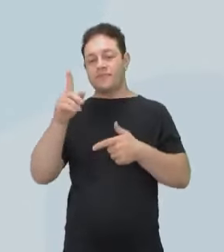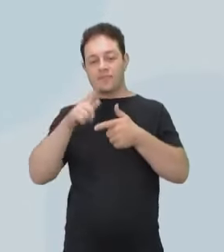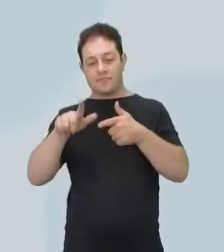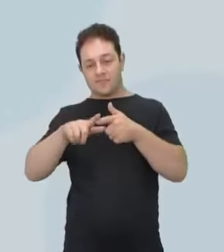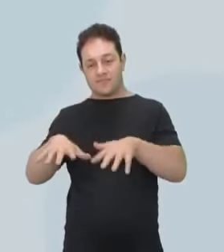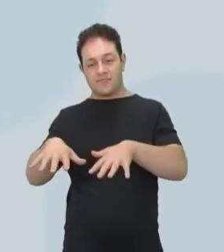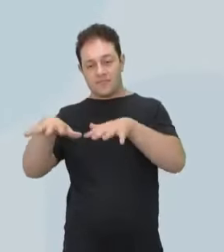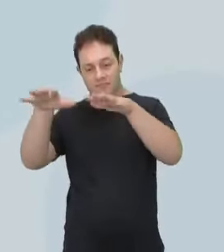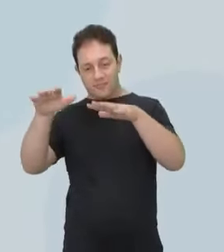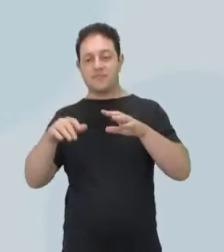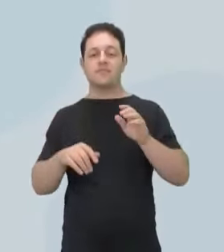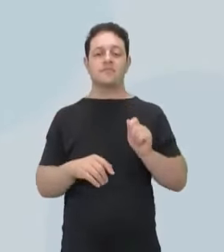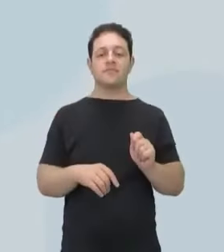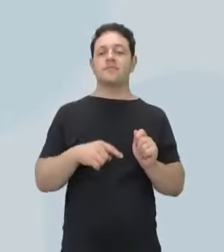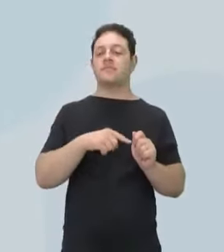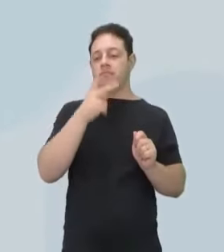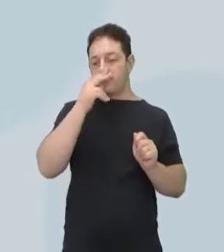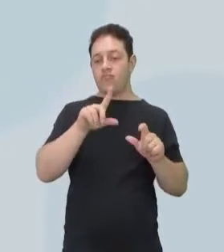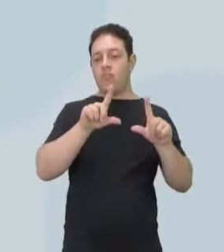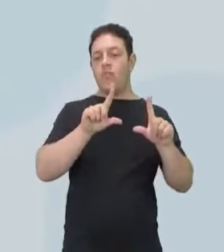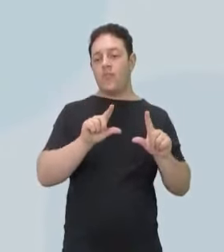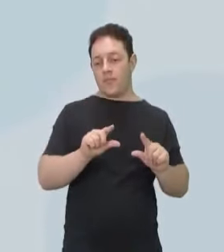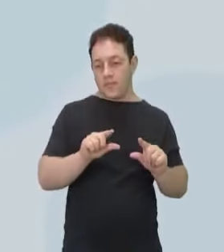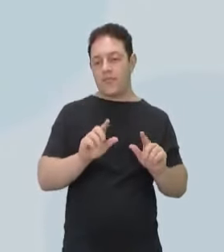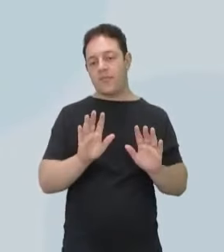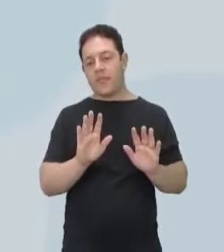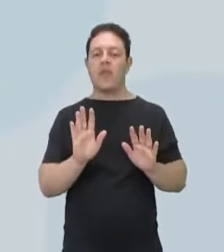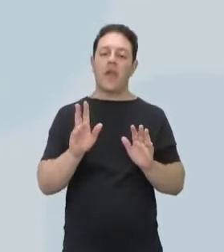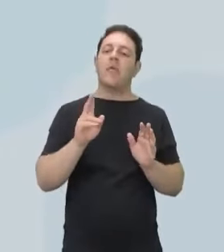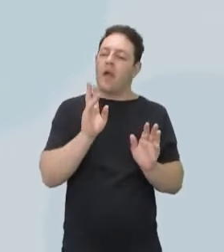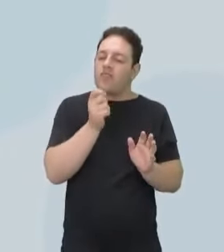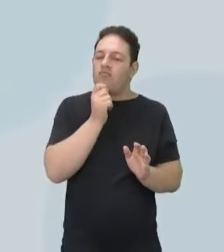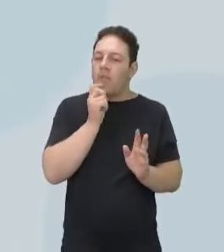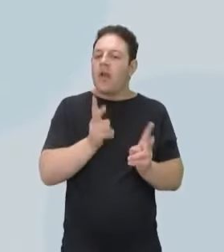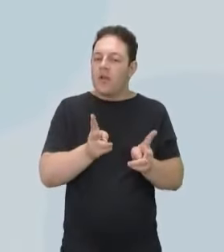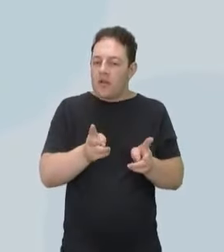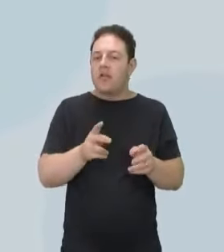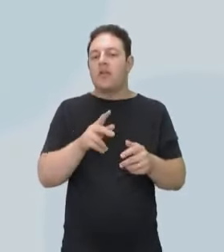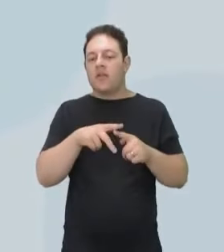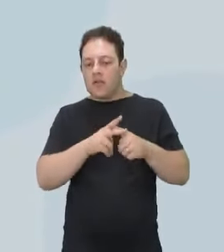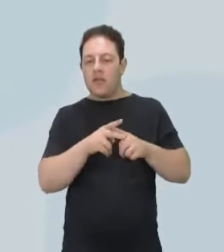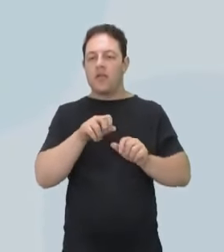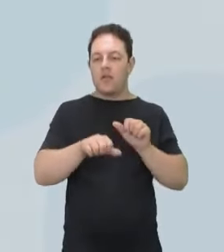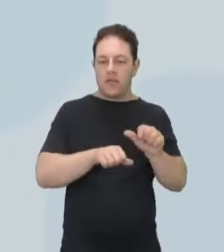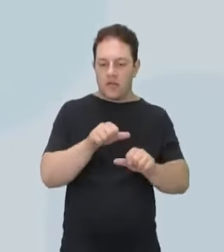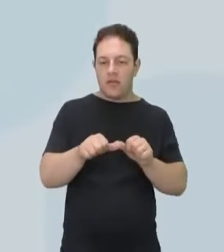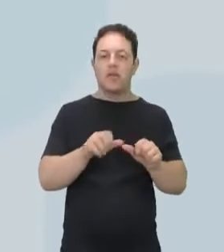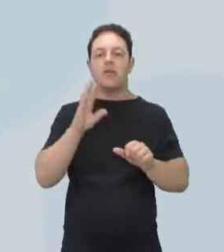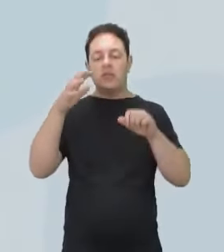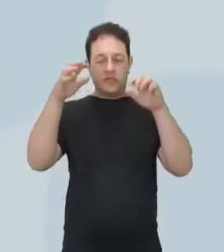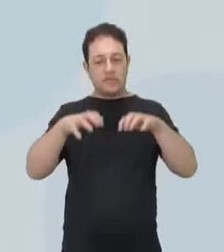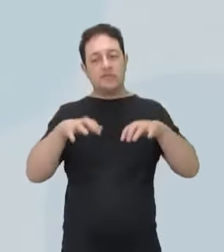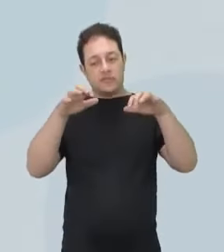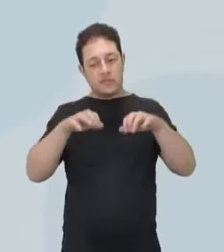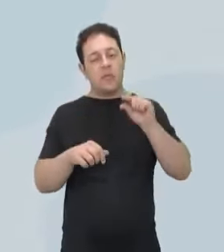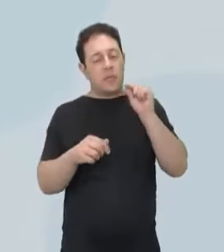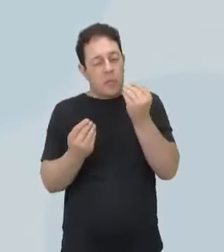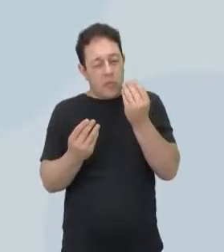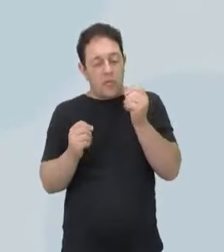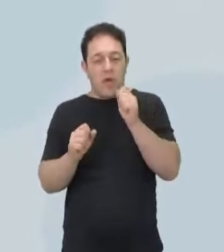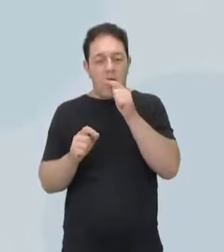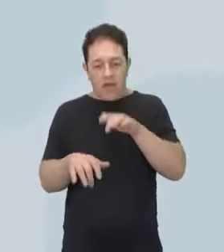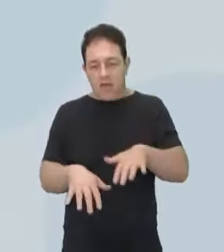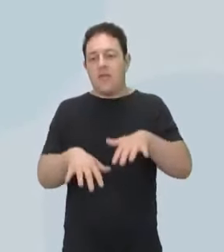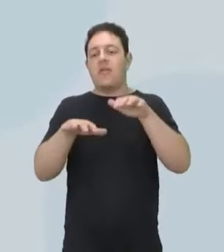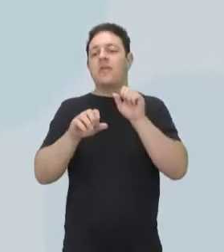velocidade. E a cidade A talvez até tenha, dependendo dessa retificação, quando chover demais, também pode acabar